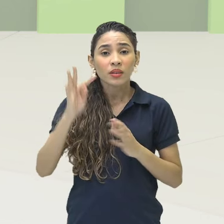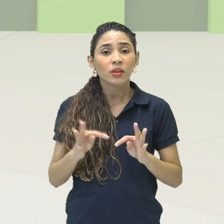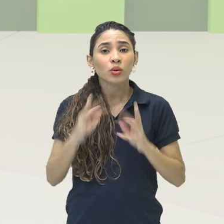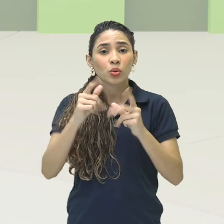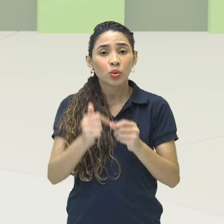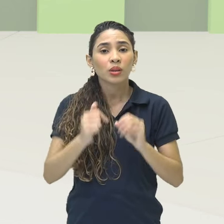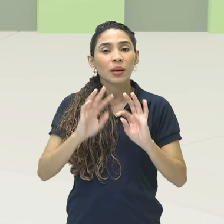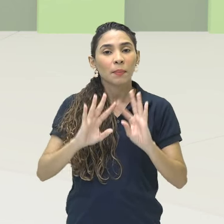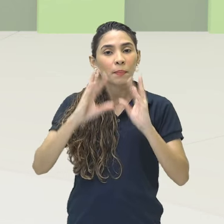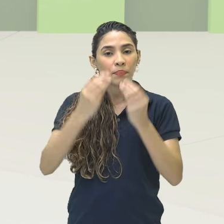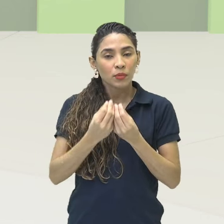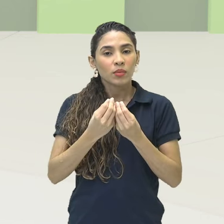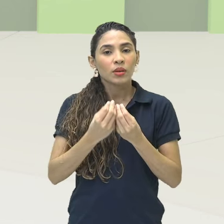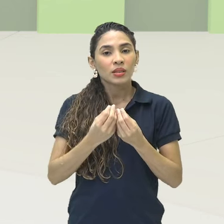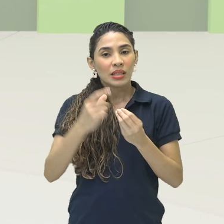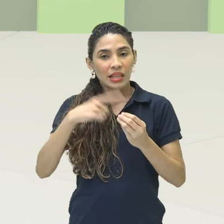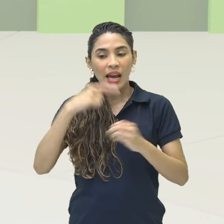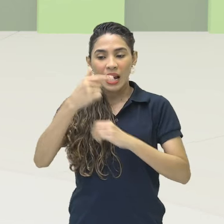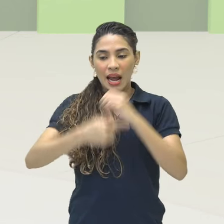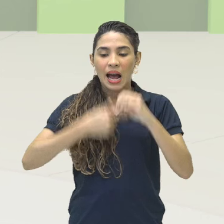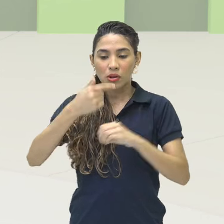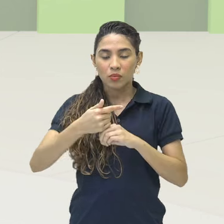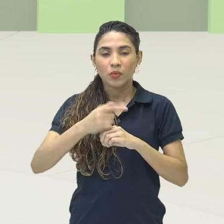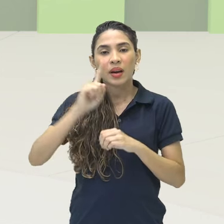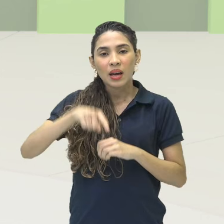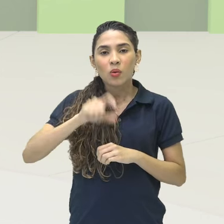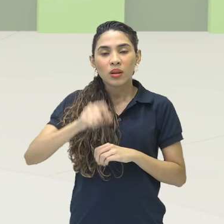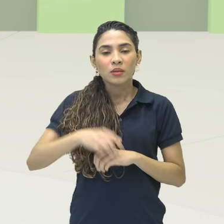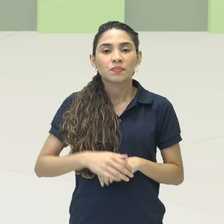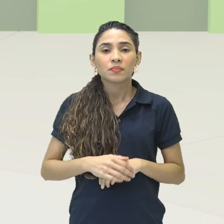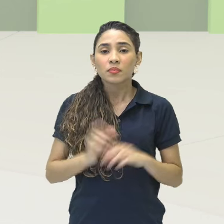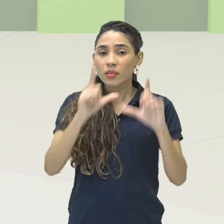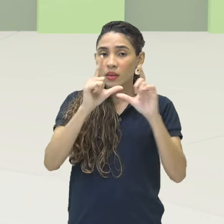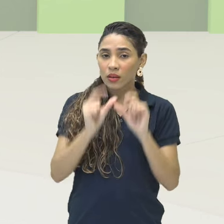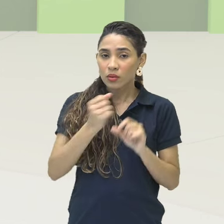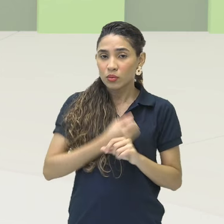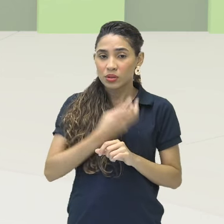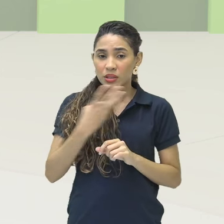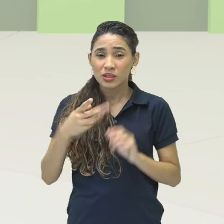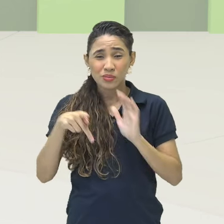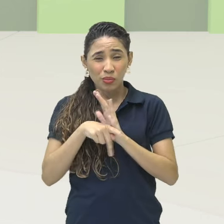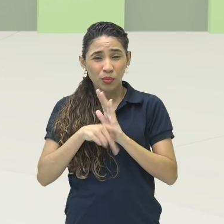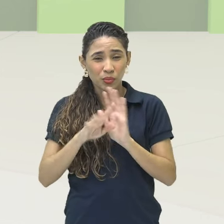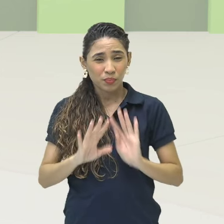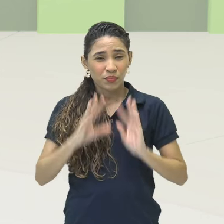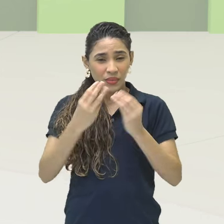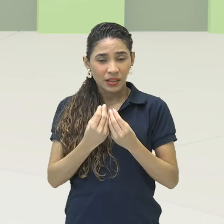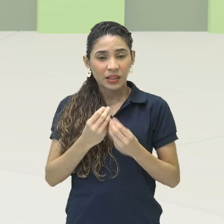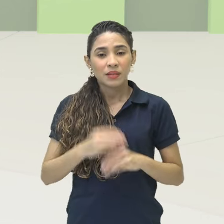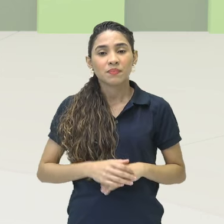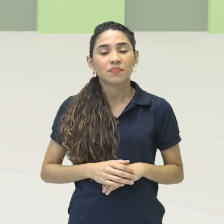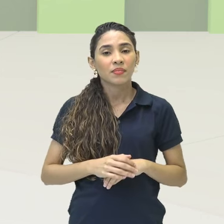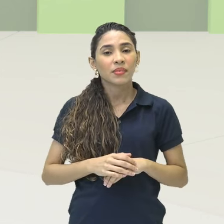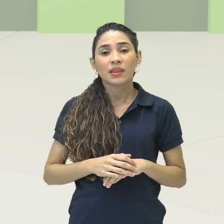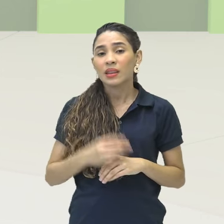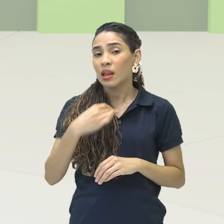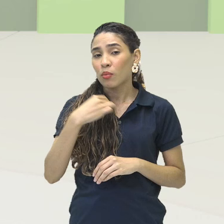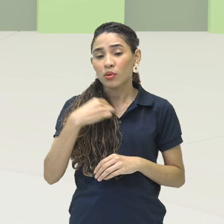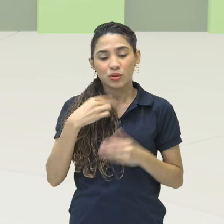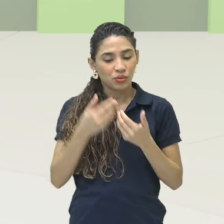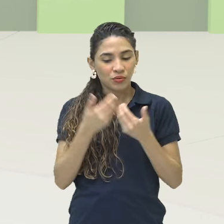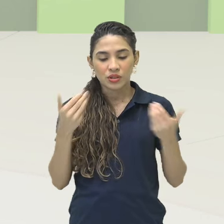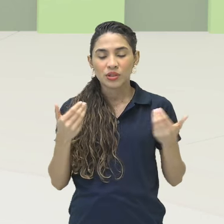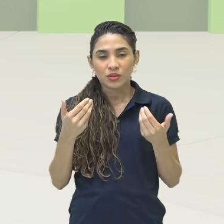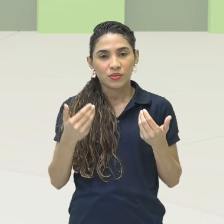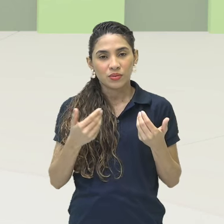toda a matéria é feita por átomos, que são aqui os menores constituintes da matéria, ou seja, ele dizia que não podiam ser